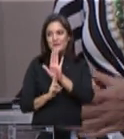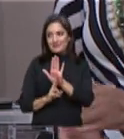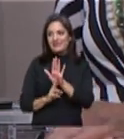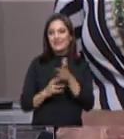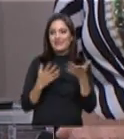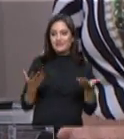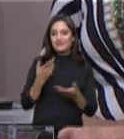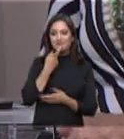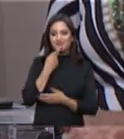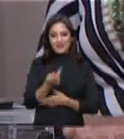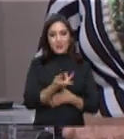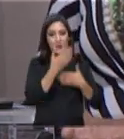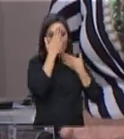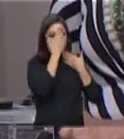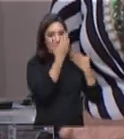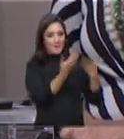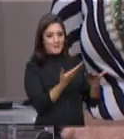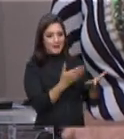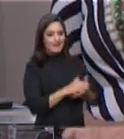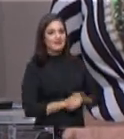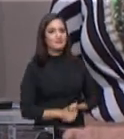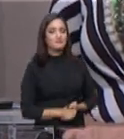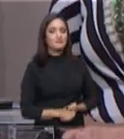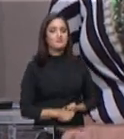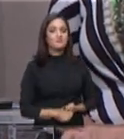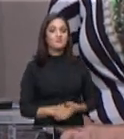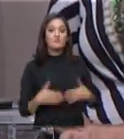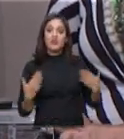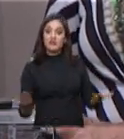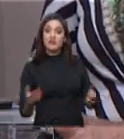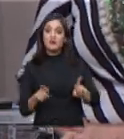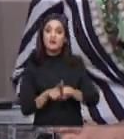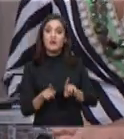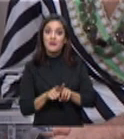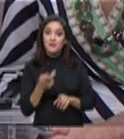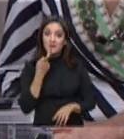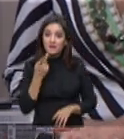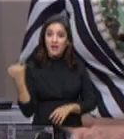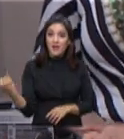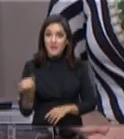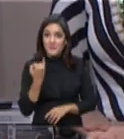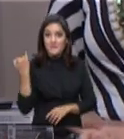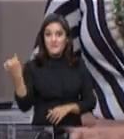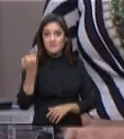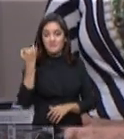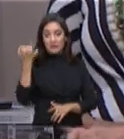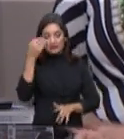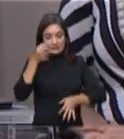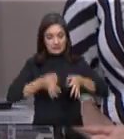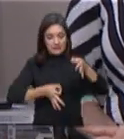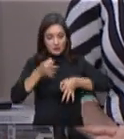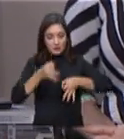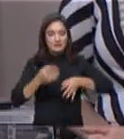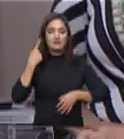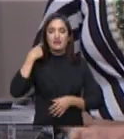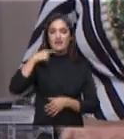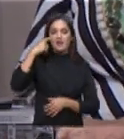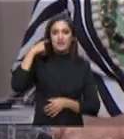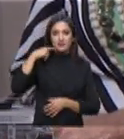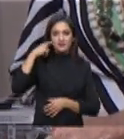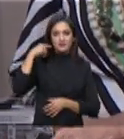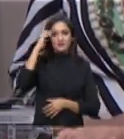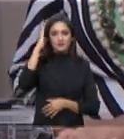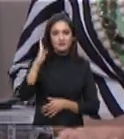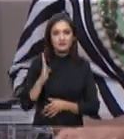meus agradecimentos. Como forma de reconhecimento da importância da magistratura e da advocacia